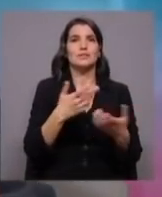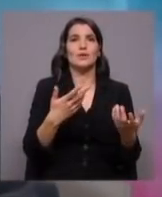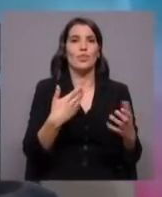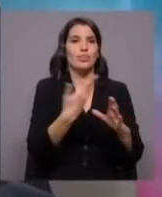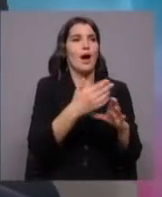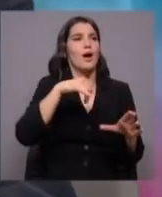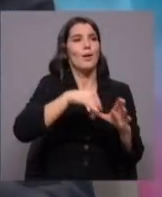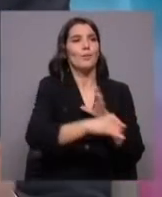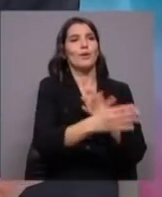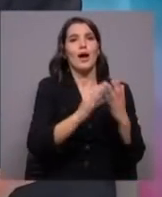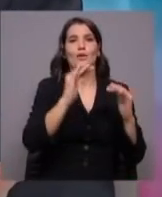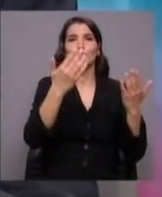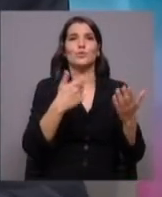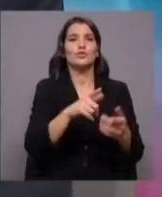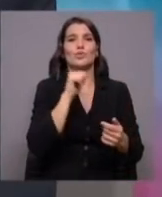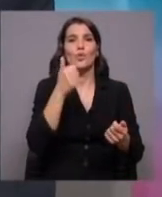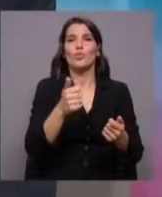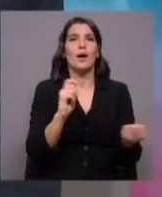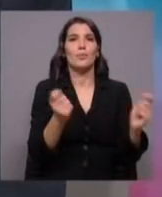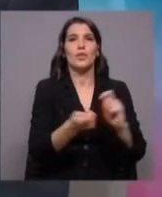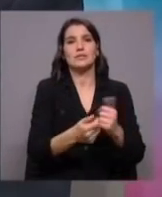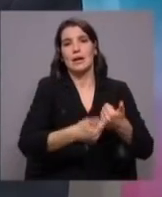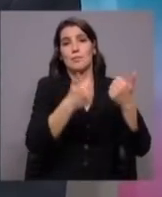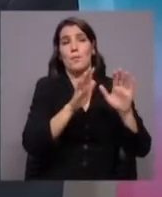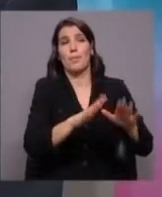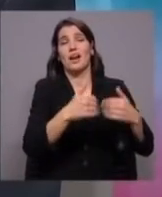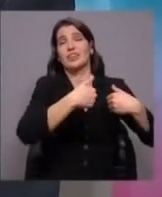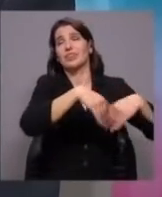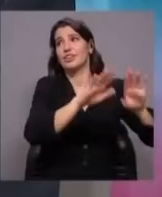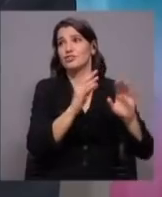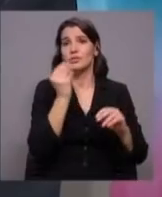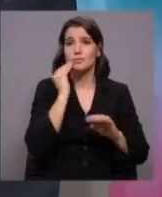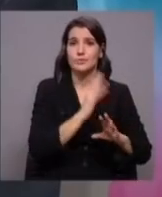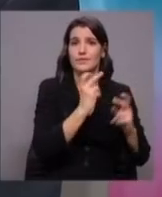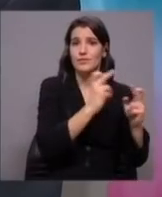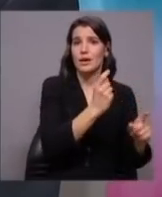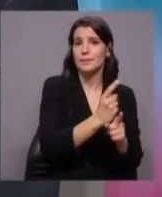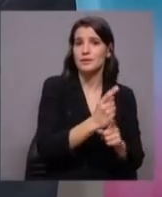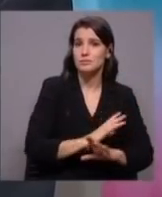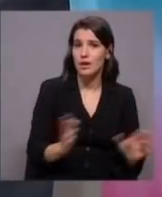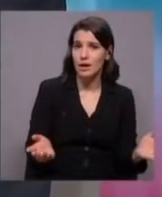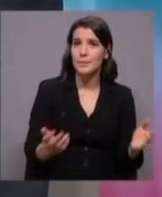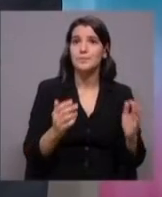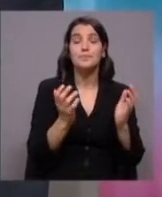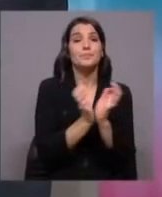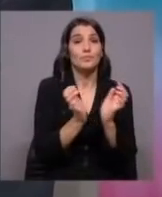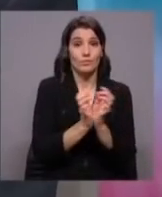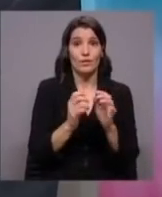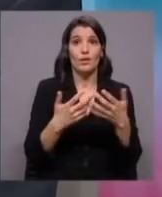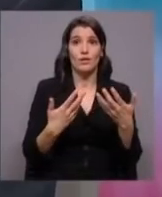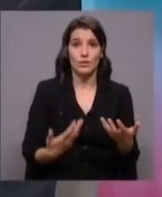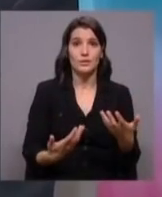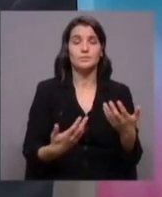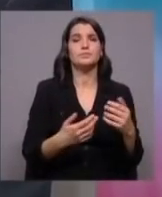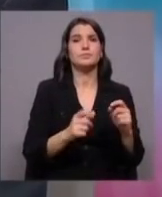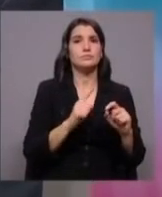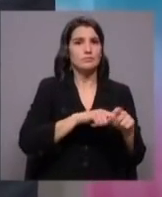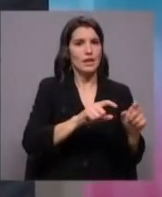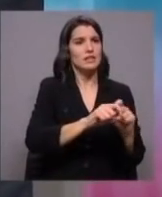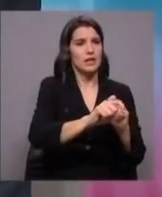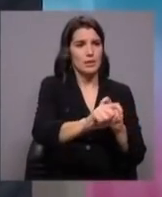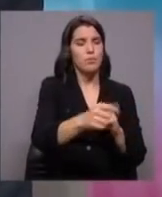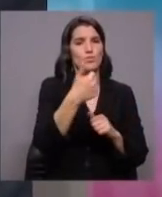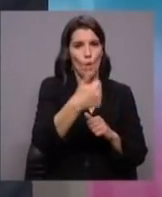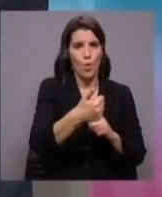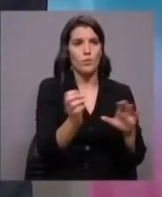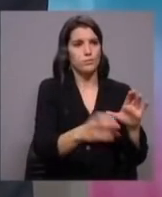buraco. Isso não pode ser, isso não é reforma nenhuma, mais vale deixar estar como está. Agora, nós temos a segurança social sustentada durante um período de tempo, mas